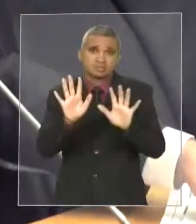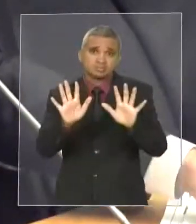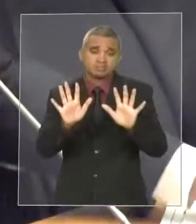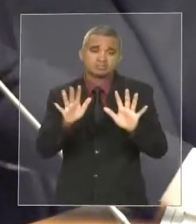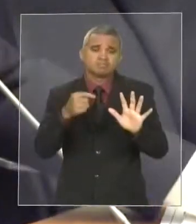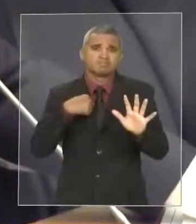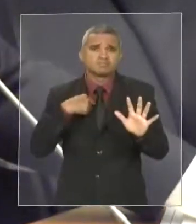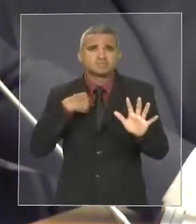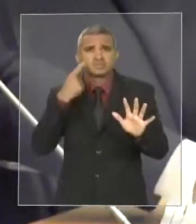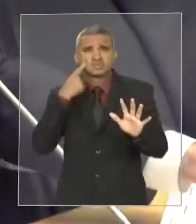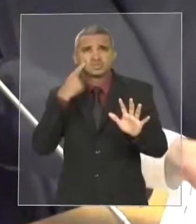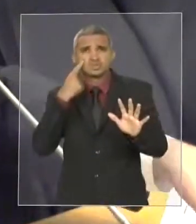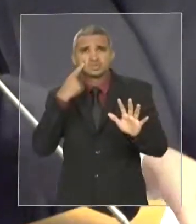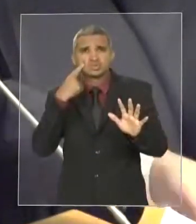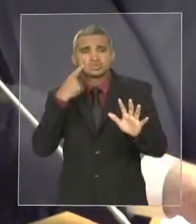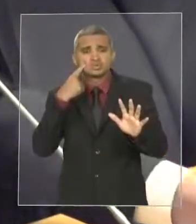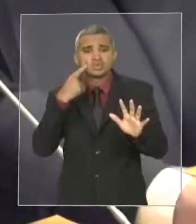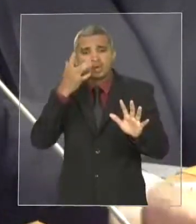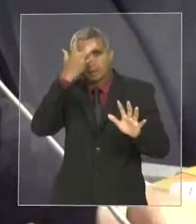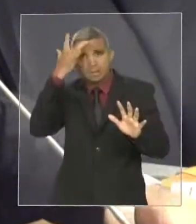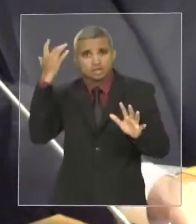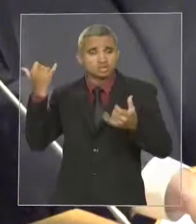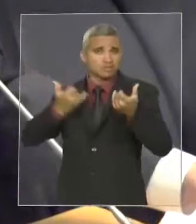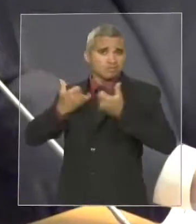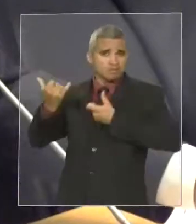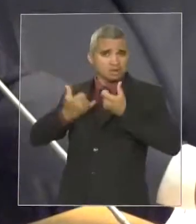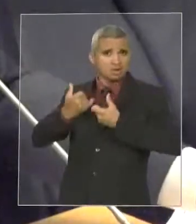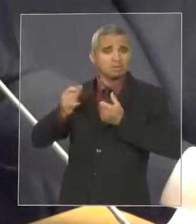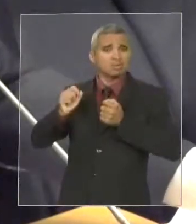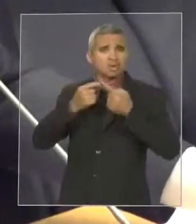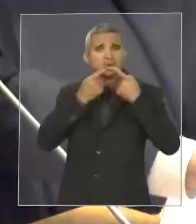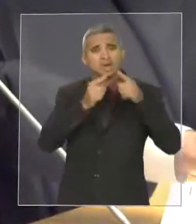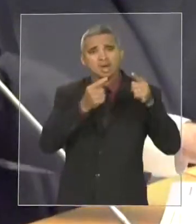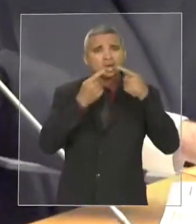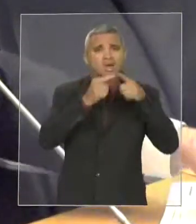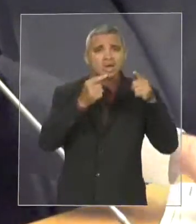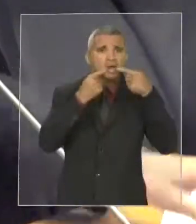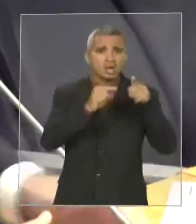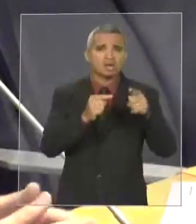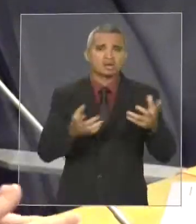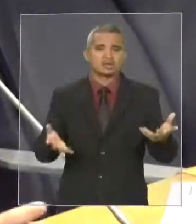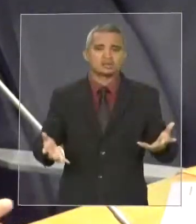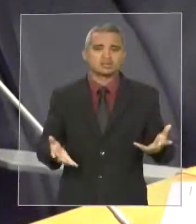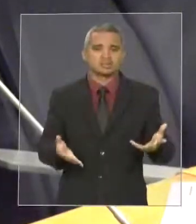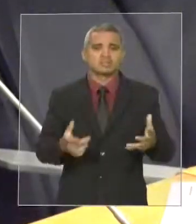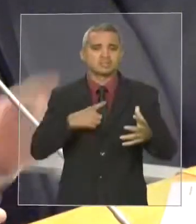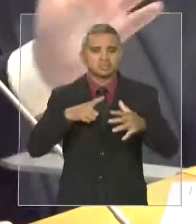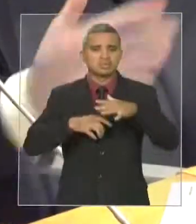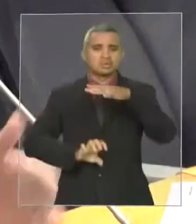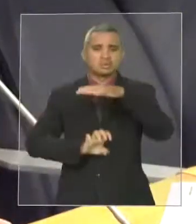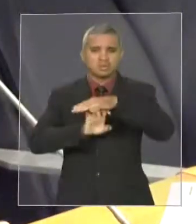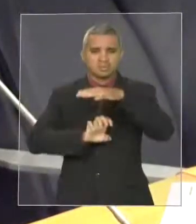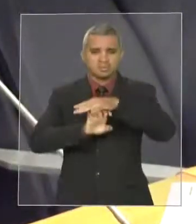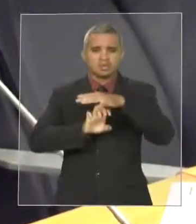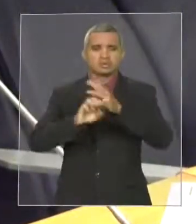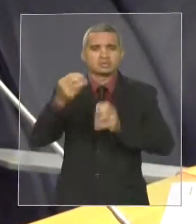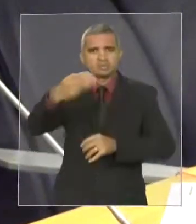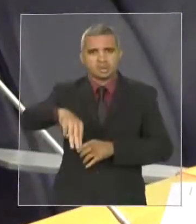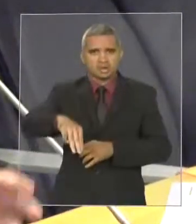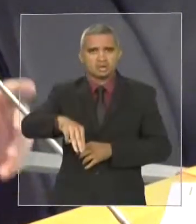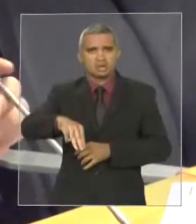vi uma reclamação, na verdade uma não, várias, de empresários maranhenses, do grande ao